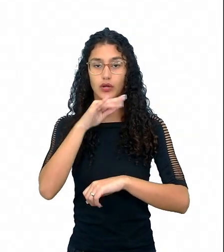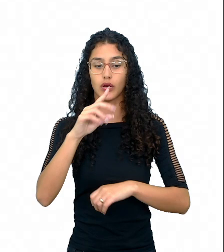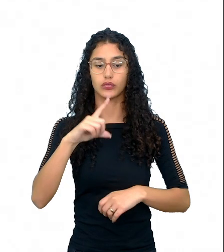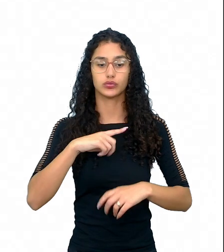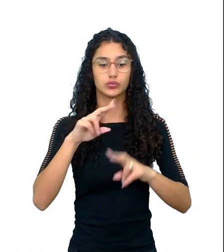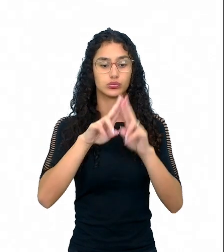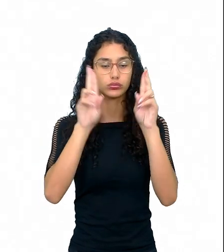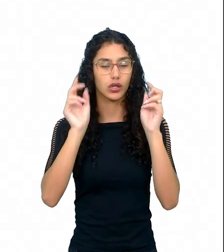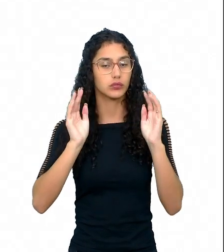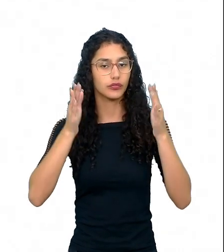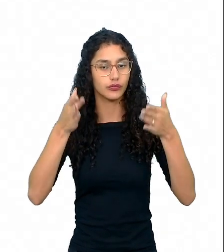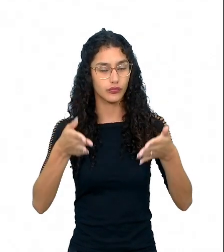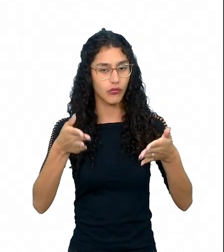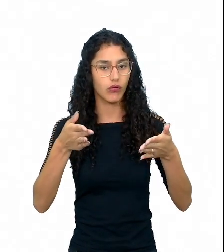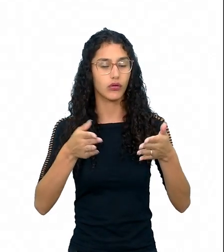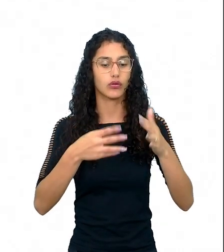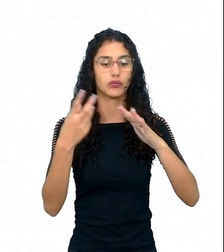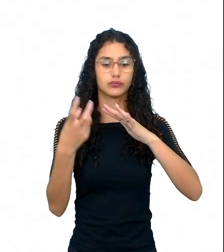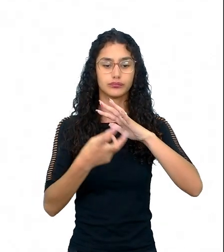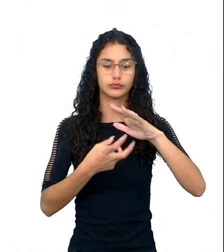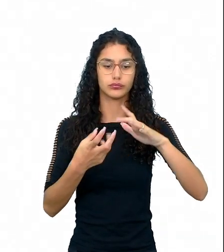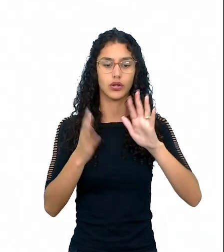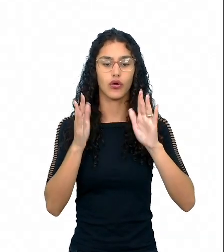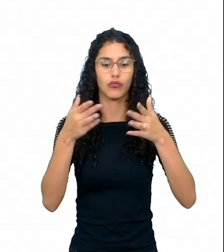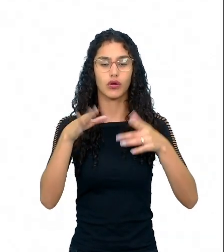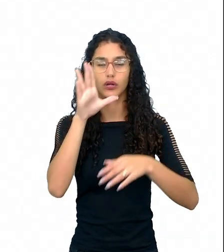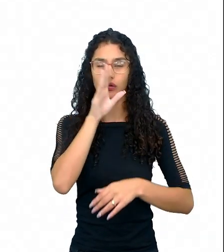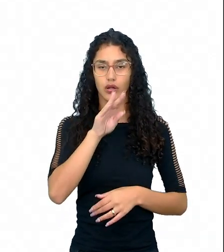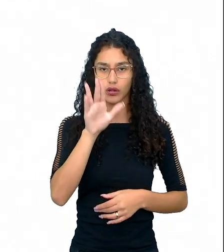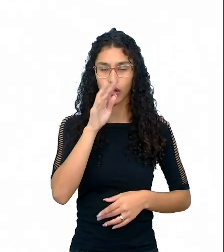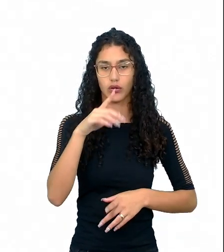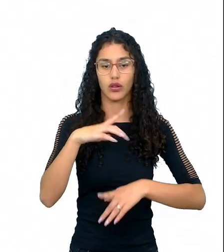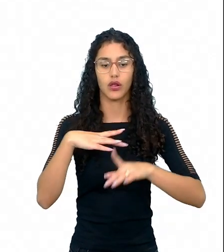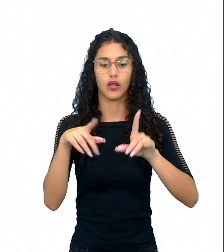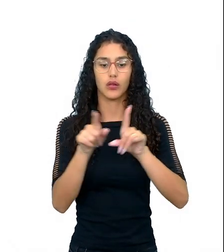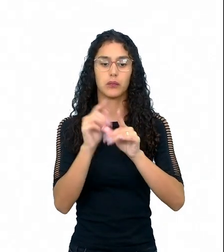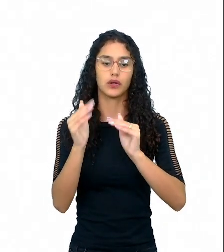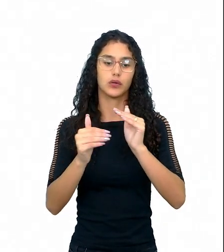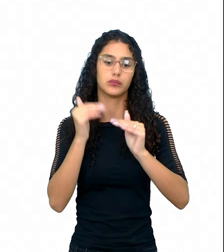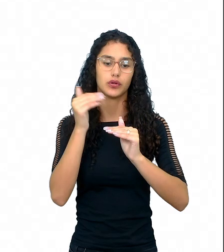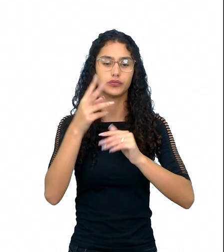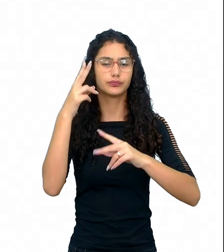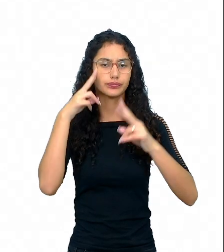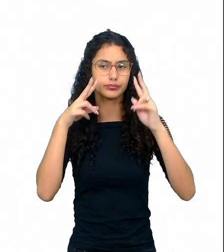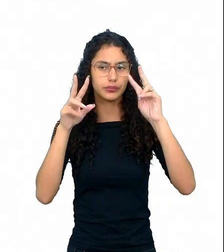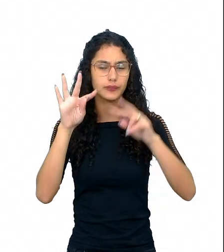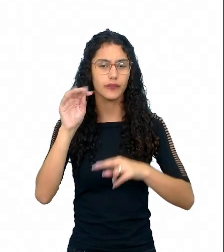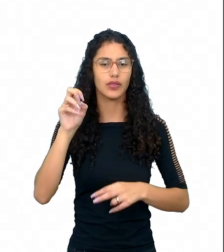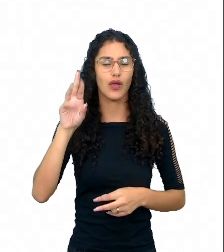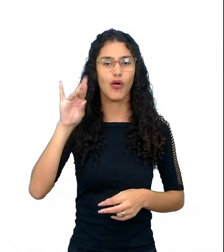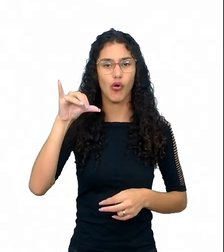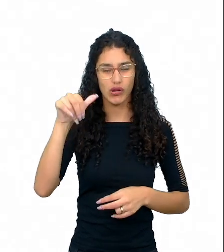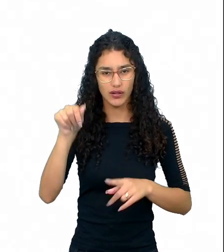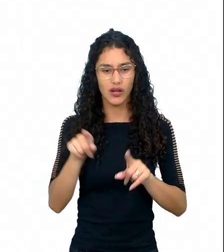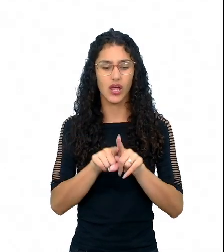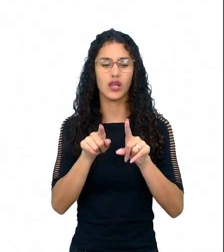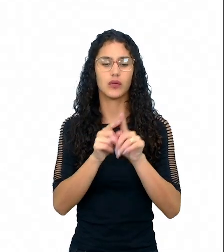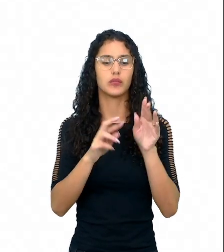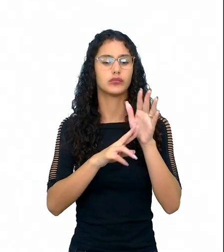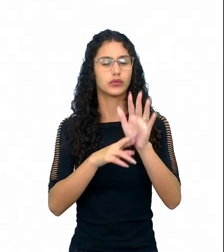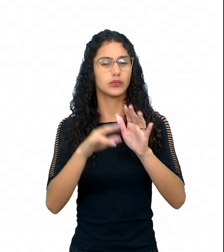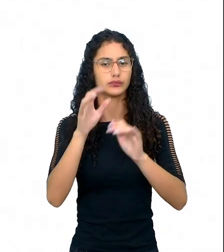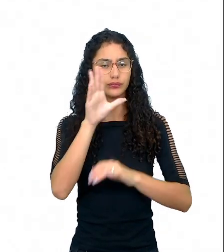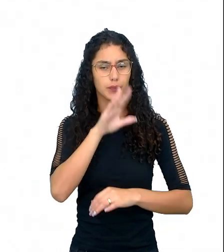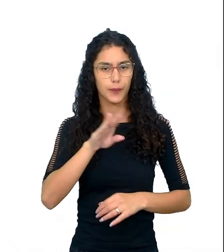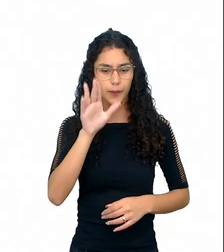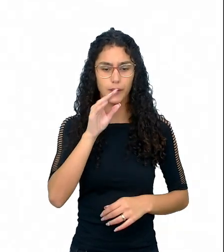falaremos sobre tema central do letramento, com enfoque na oralidade, a partir de concepções teóricas, enunciativas,